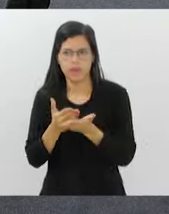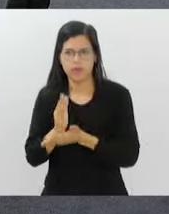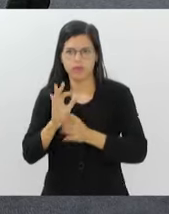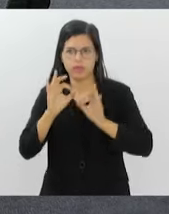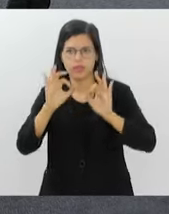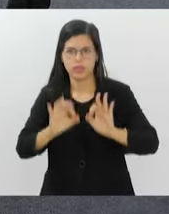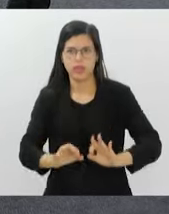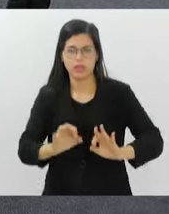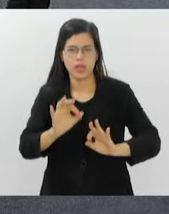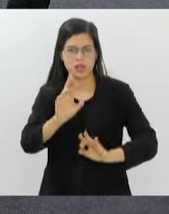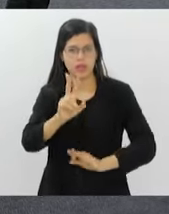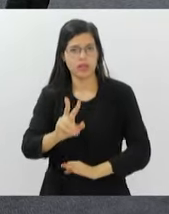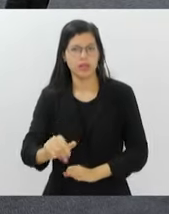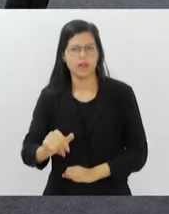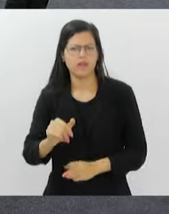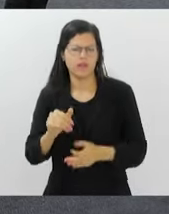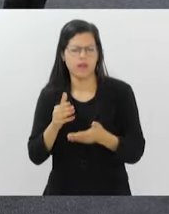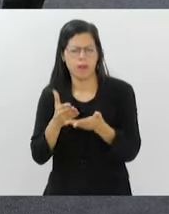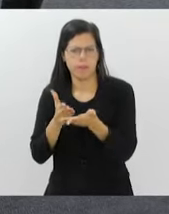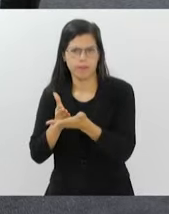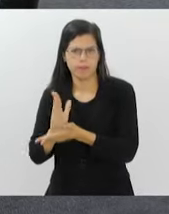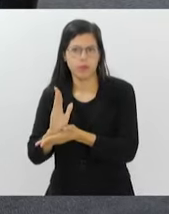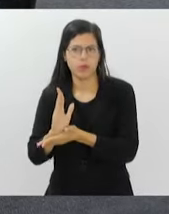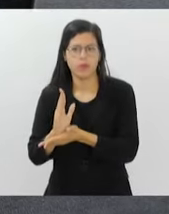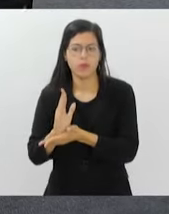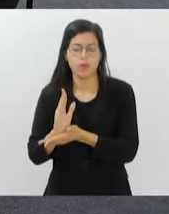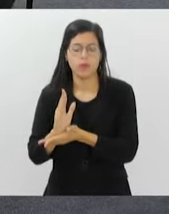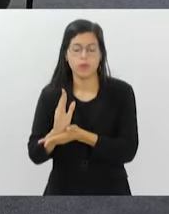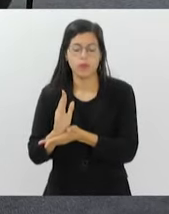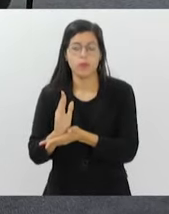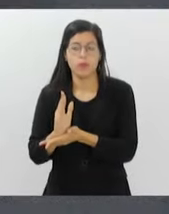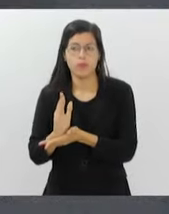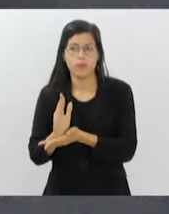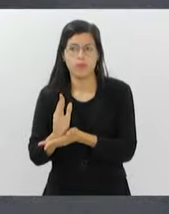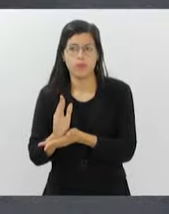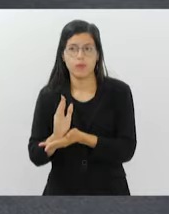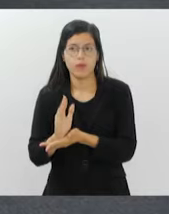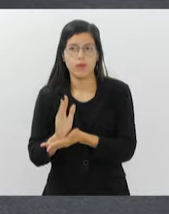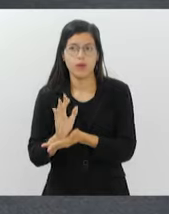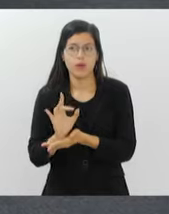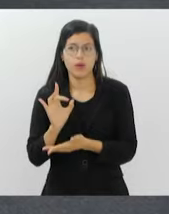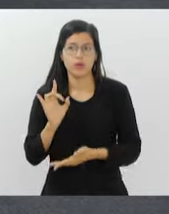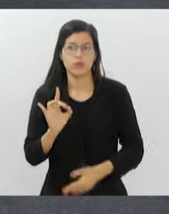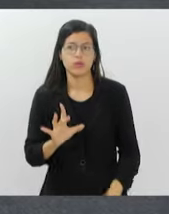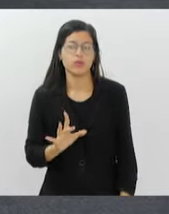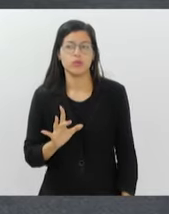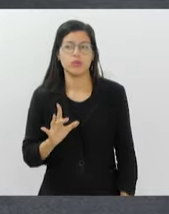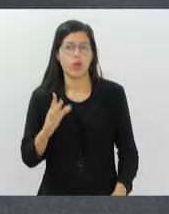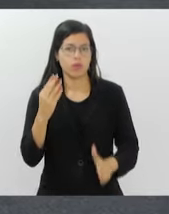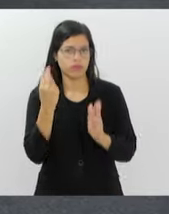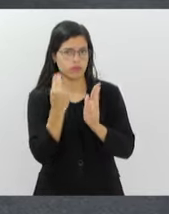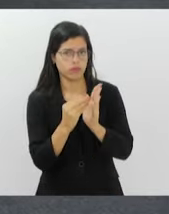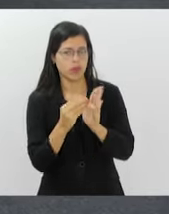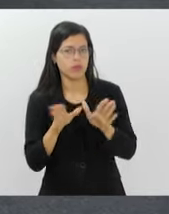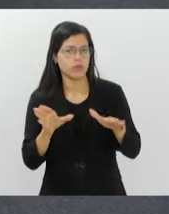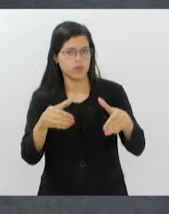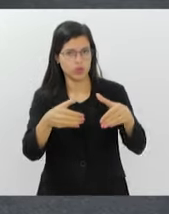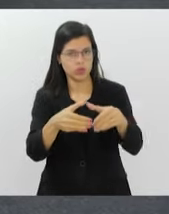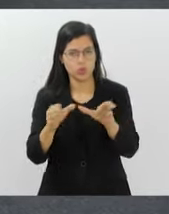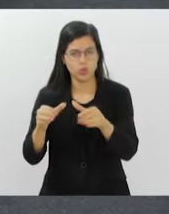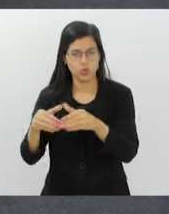certeza que será sancionada ela apenas acrescenta as cooperativas de catadores